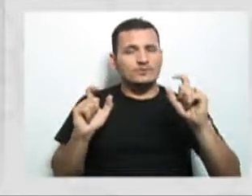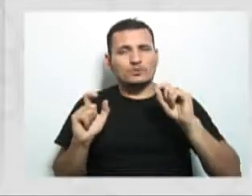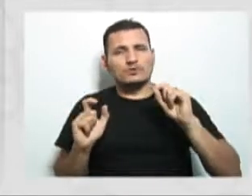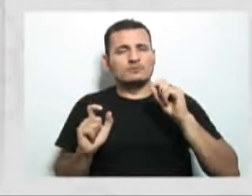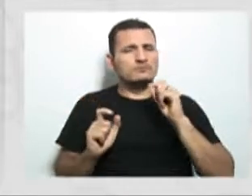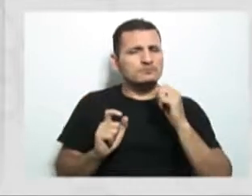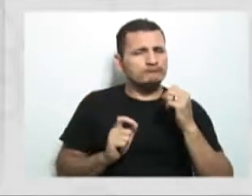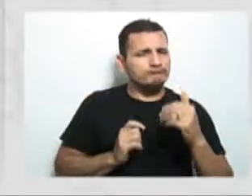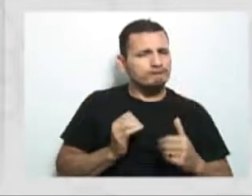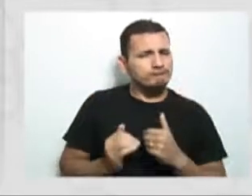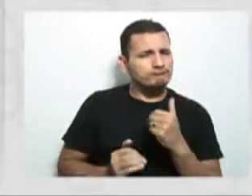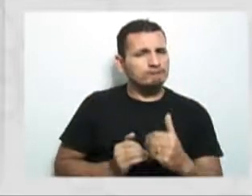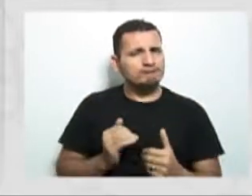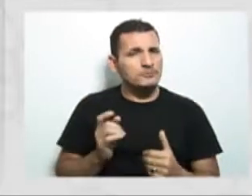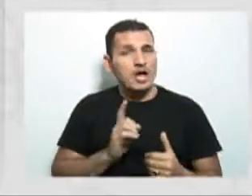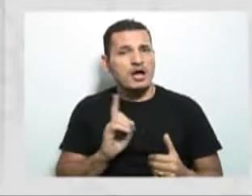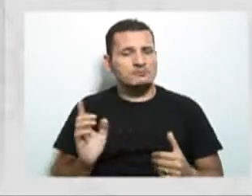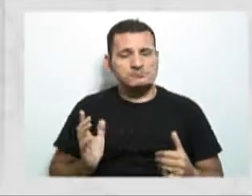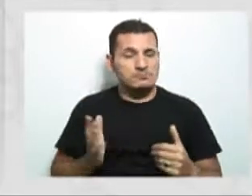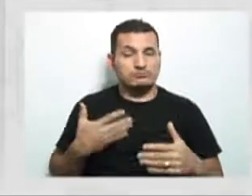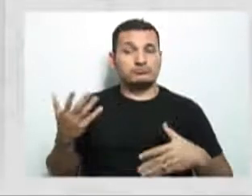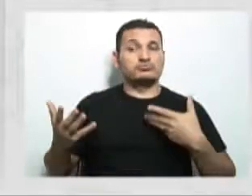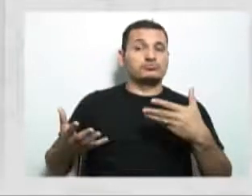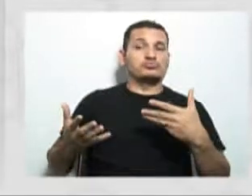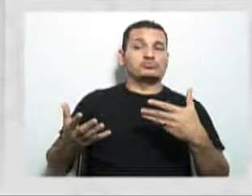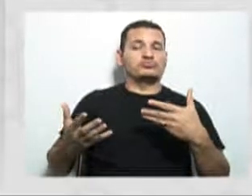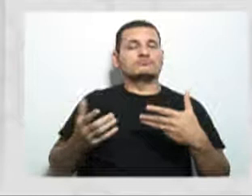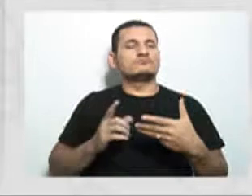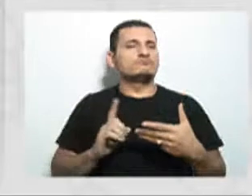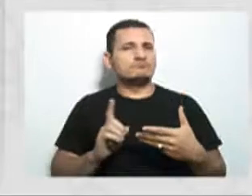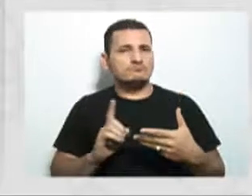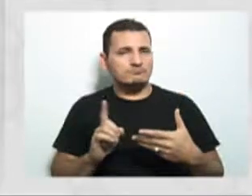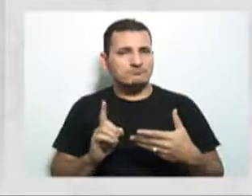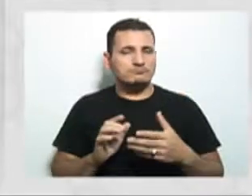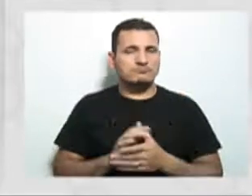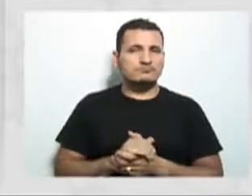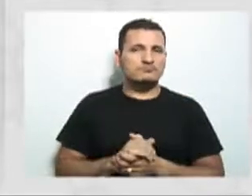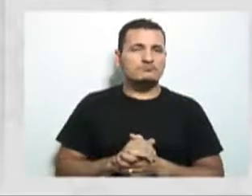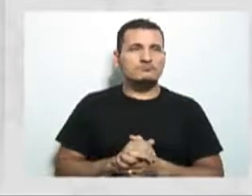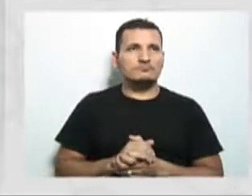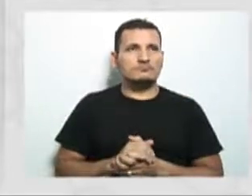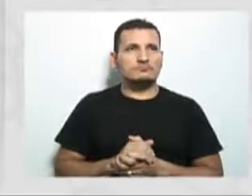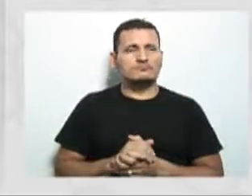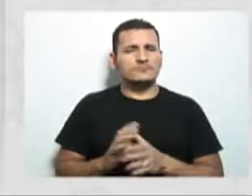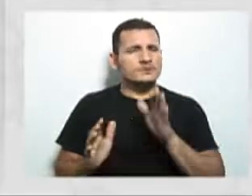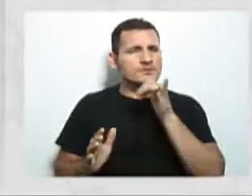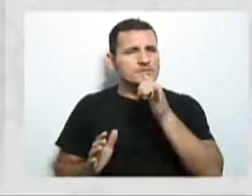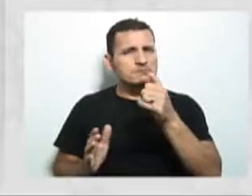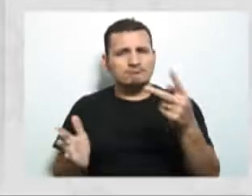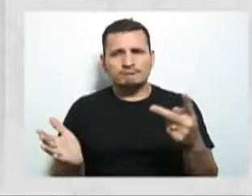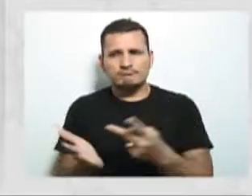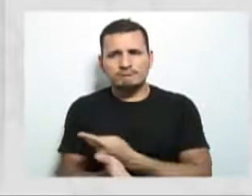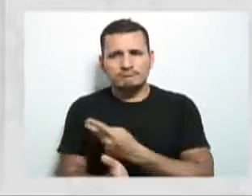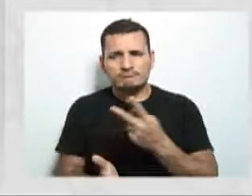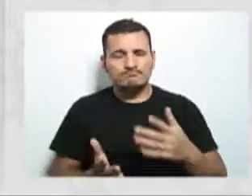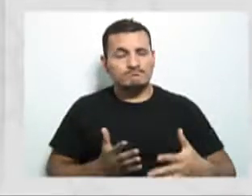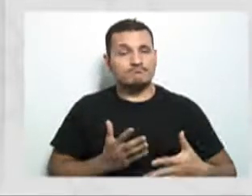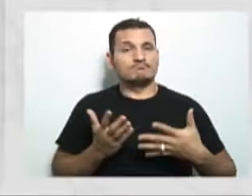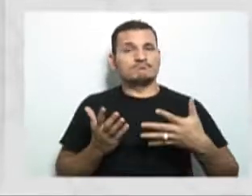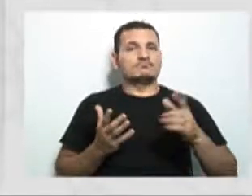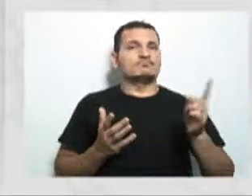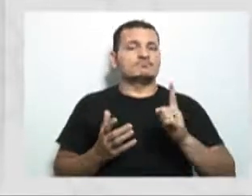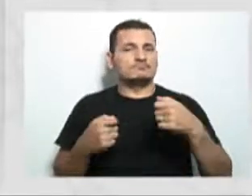para não ser surpreendido no momento em que ele estiver acontecendo. Tem que